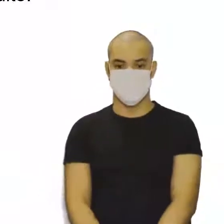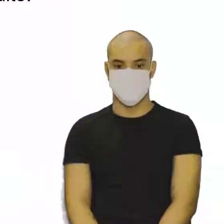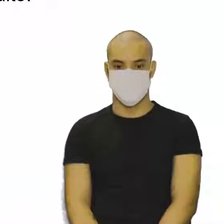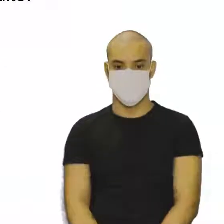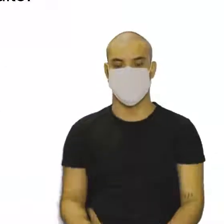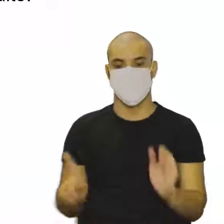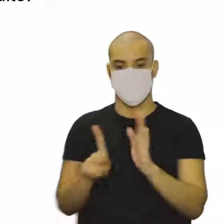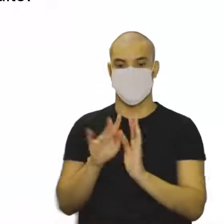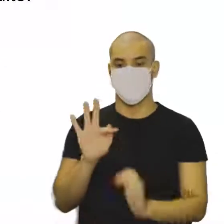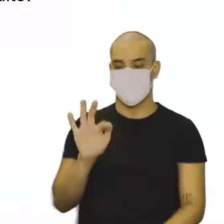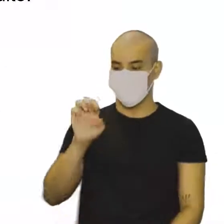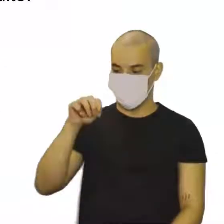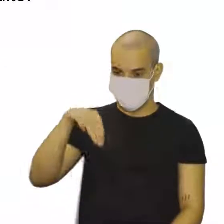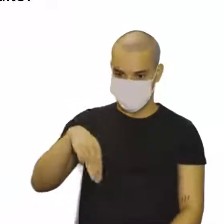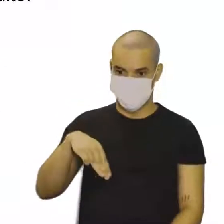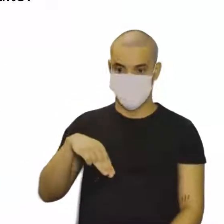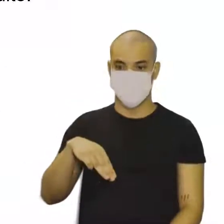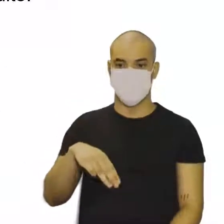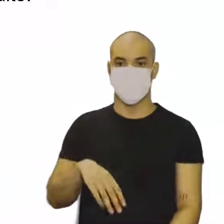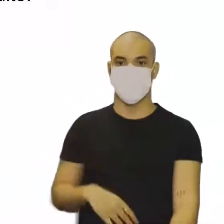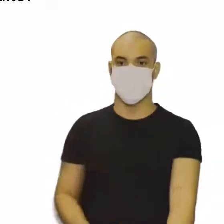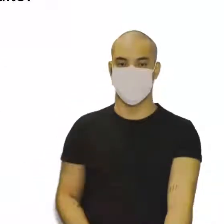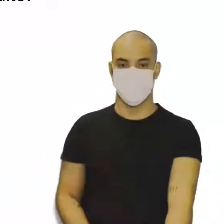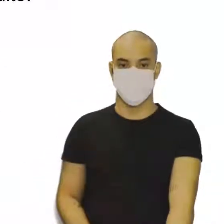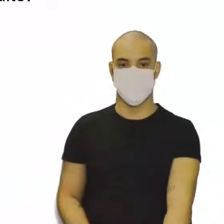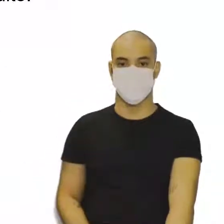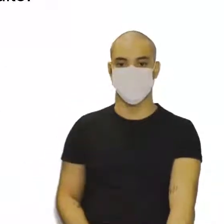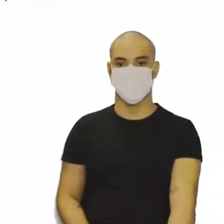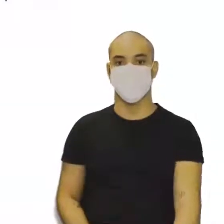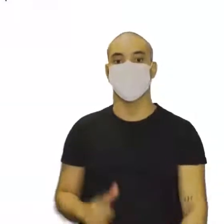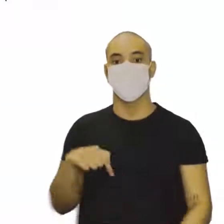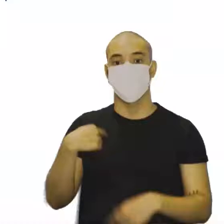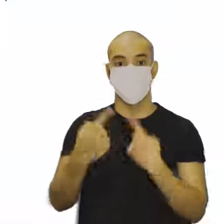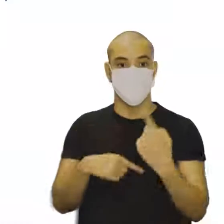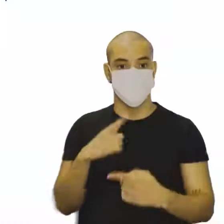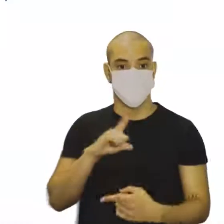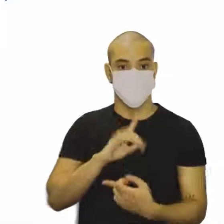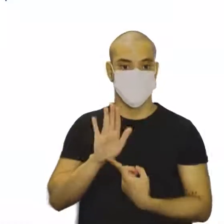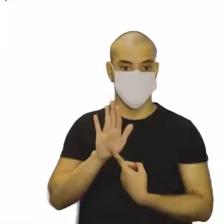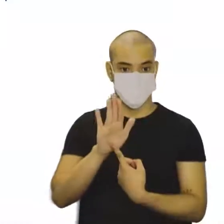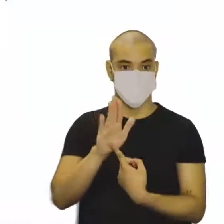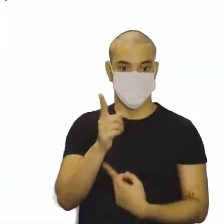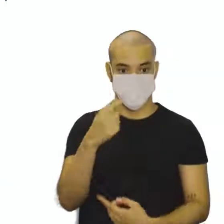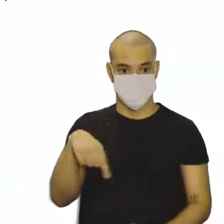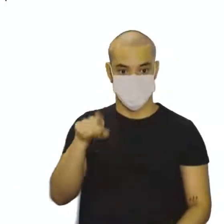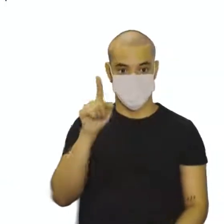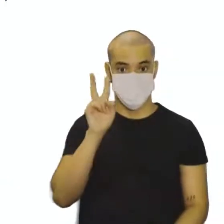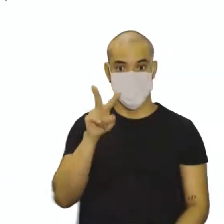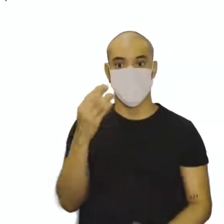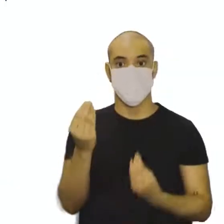FEM autoinduzida, ok? Olha só, vou colocar o circuitozinho aqui para vocês verem.